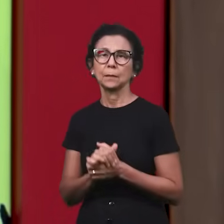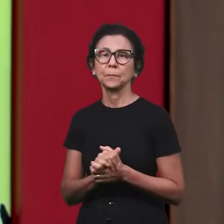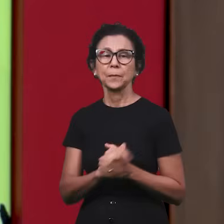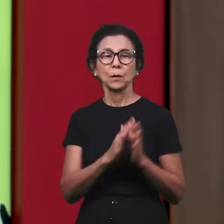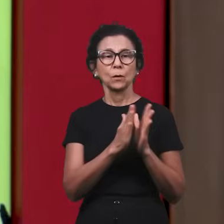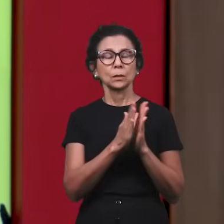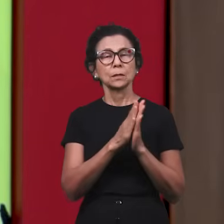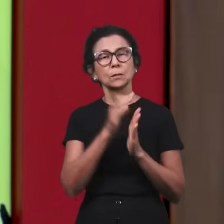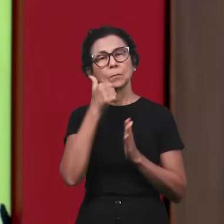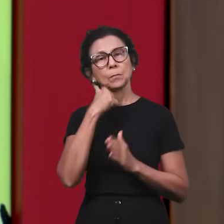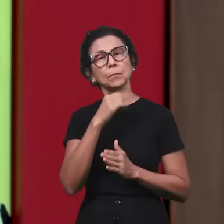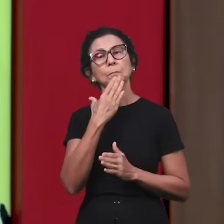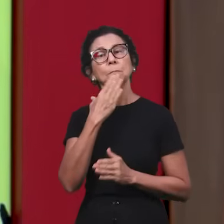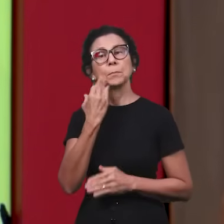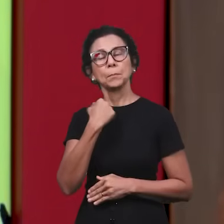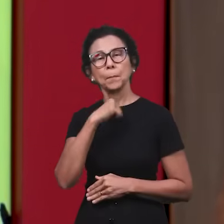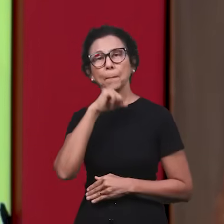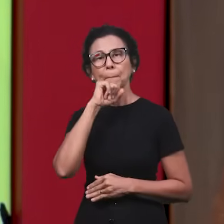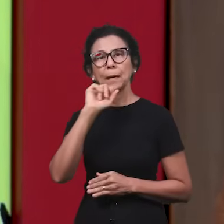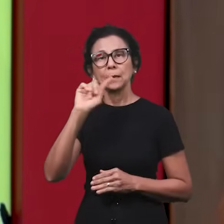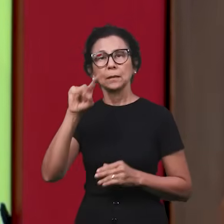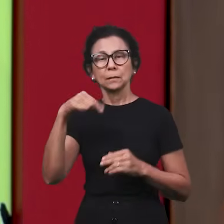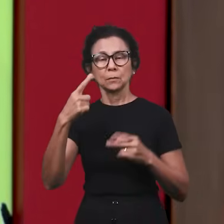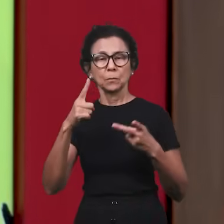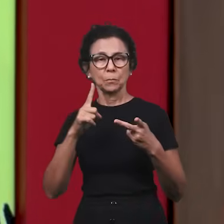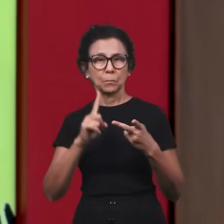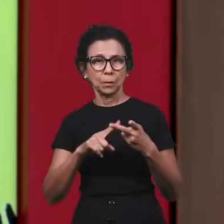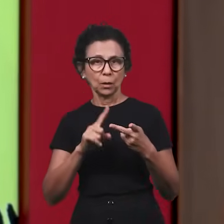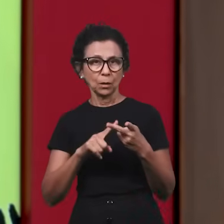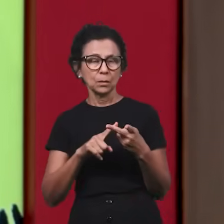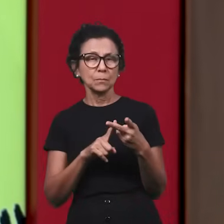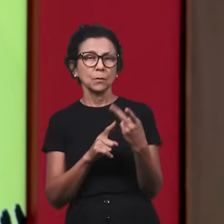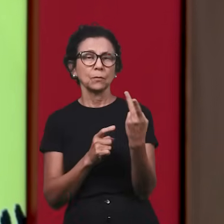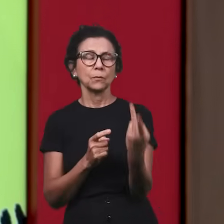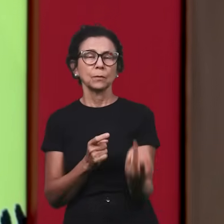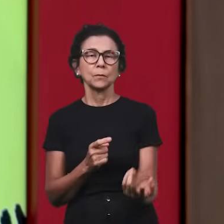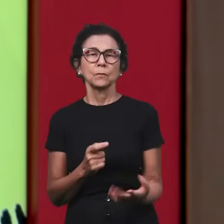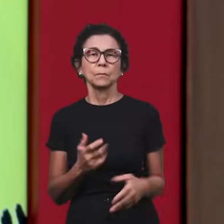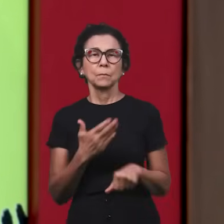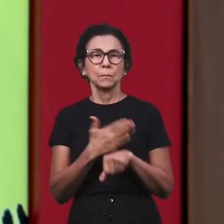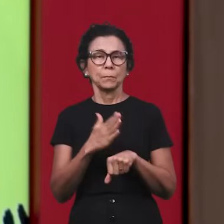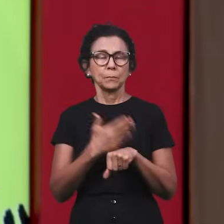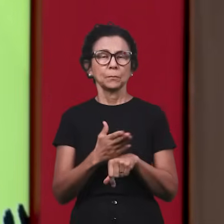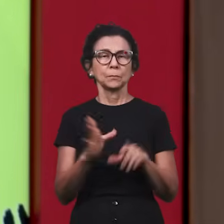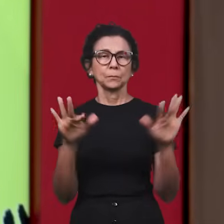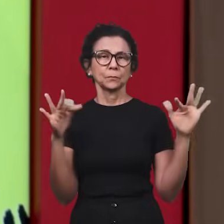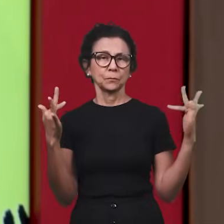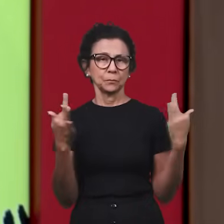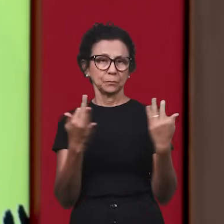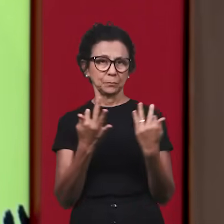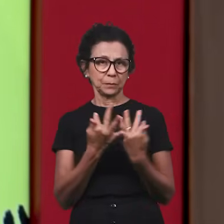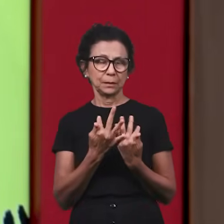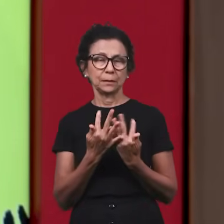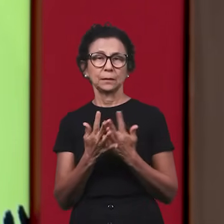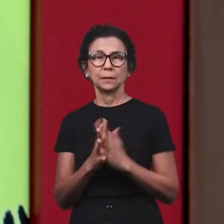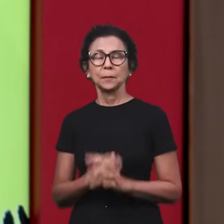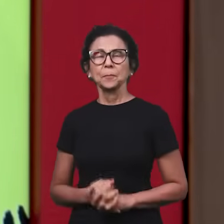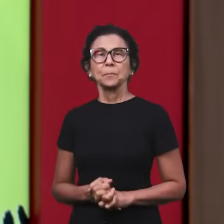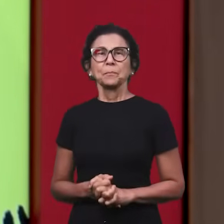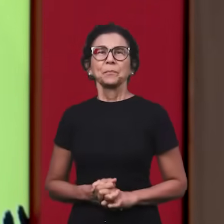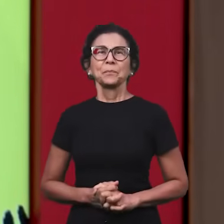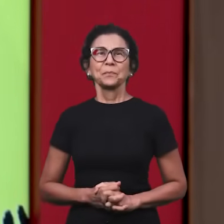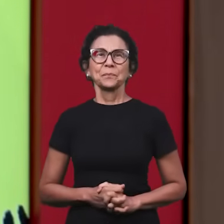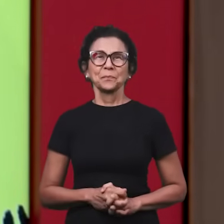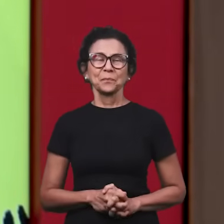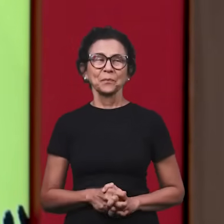gerações, e no segundo nós vamos conversar sobre orientações práticas para as nossas famílias. Vocês sabem, quem nos